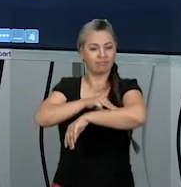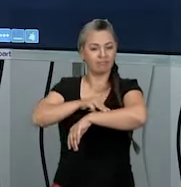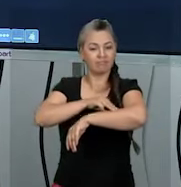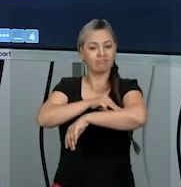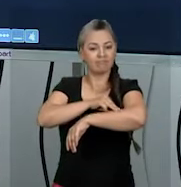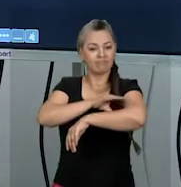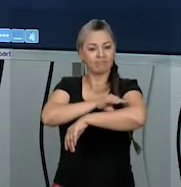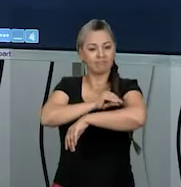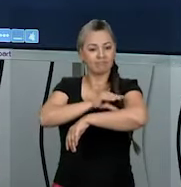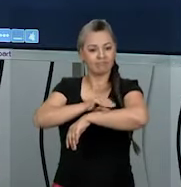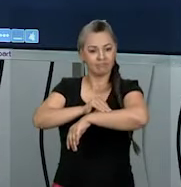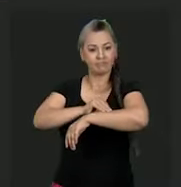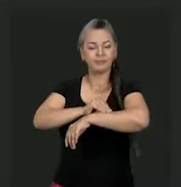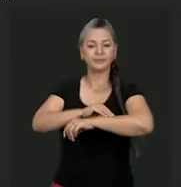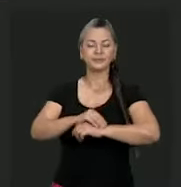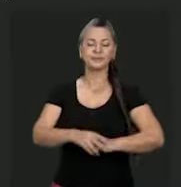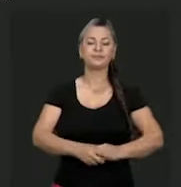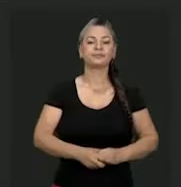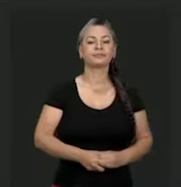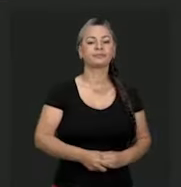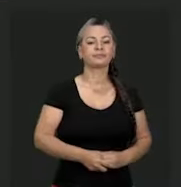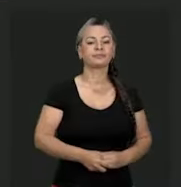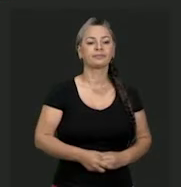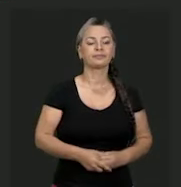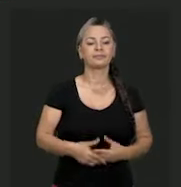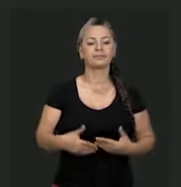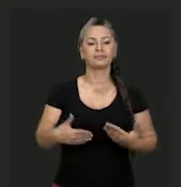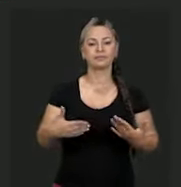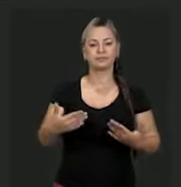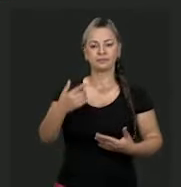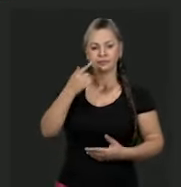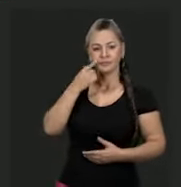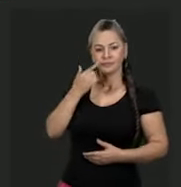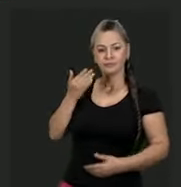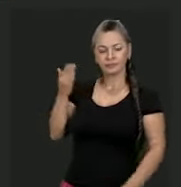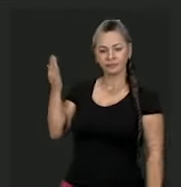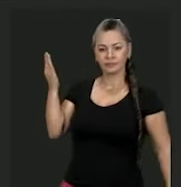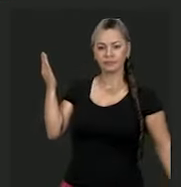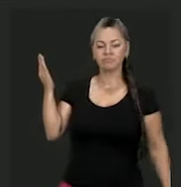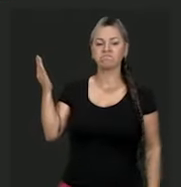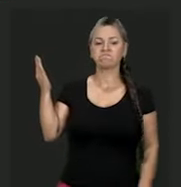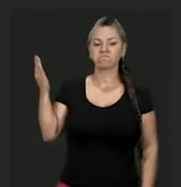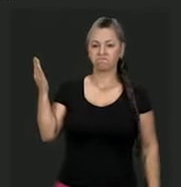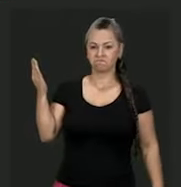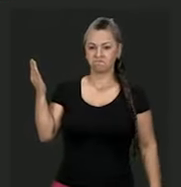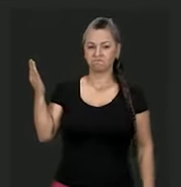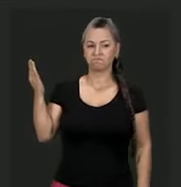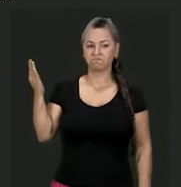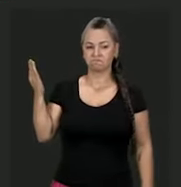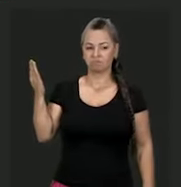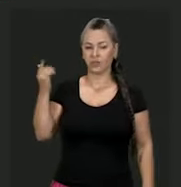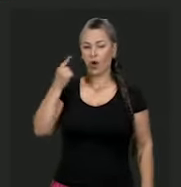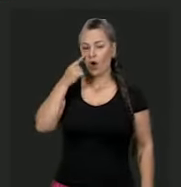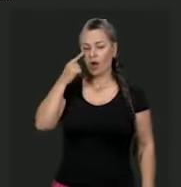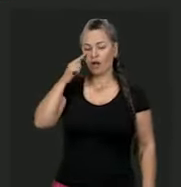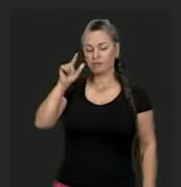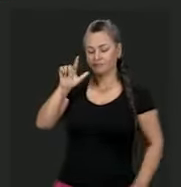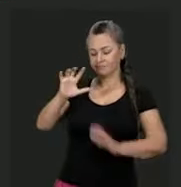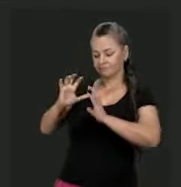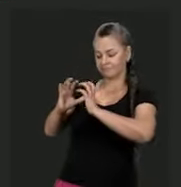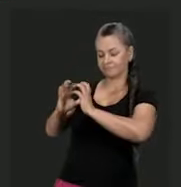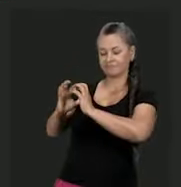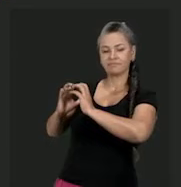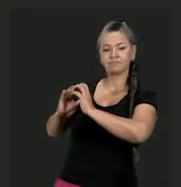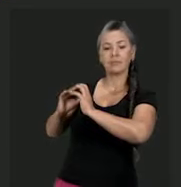Nessa imagem, a gente vai entender um pouco que cada região do cérebro